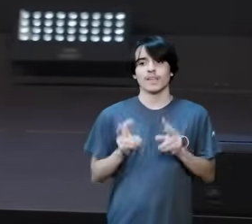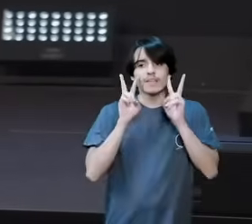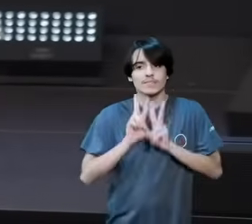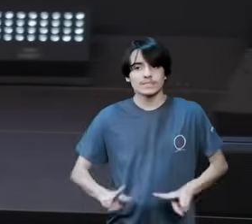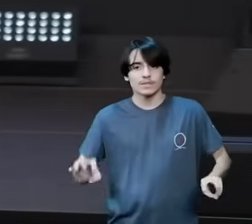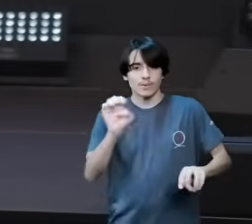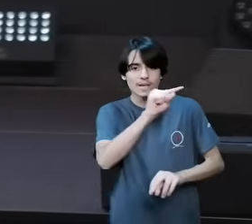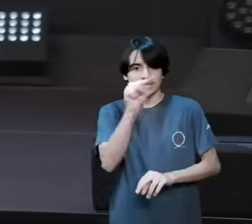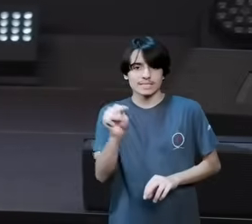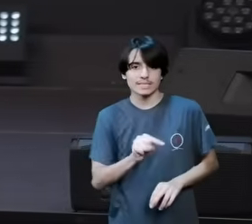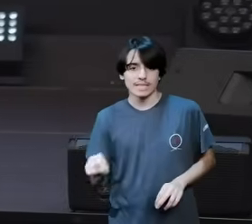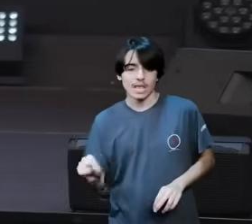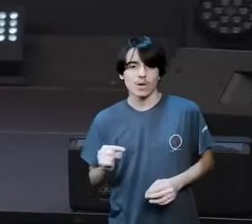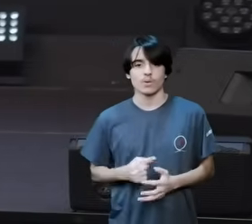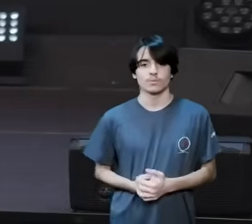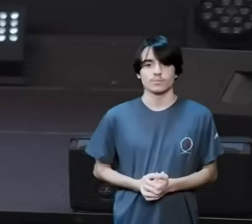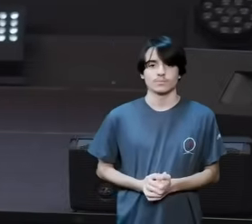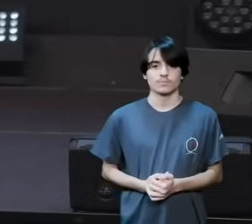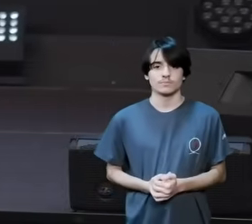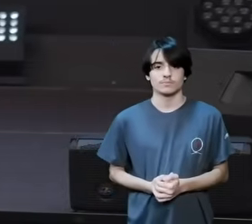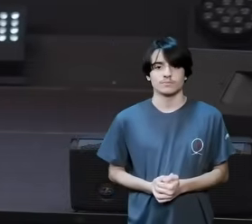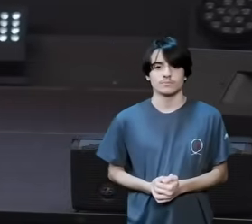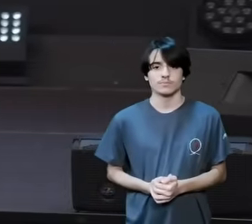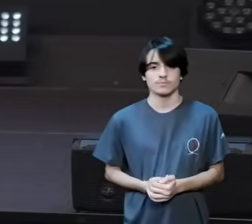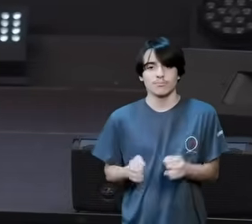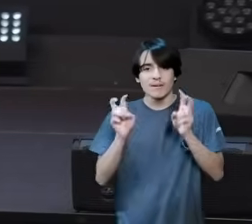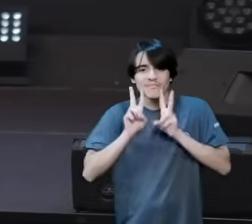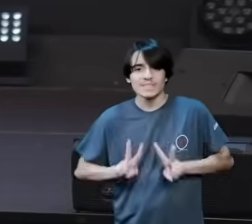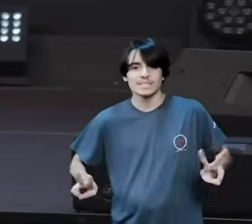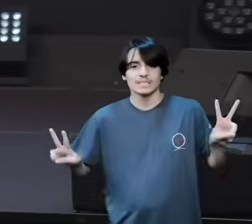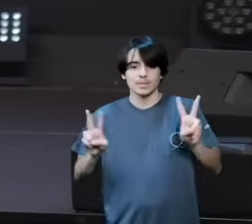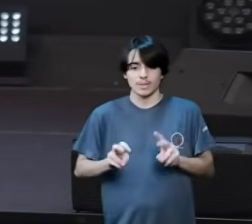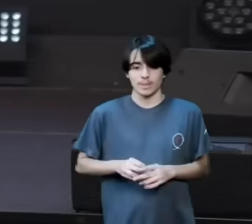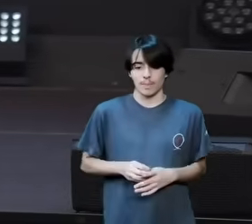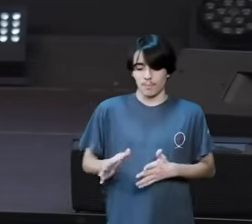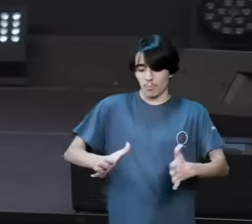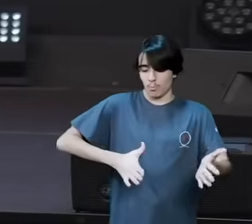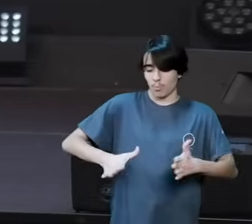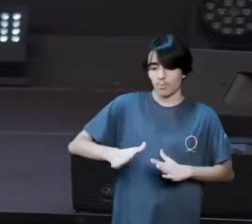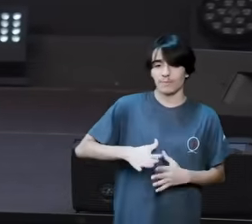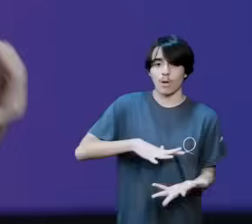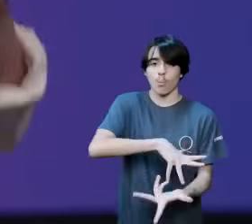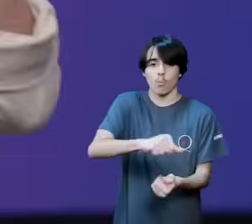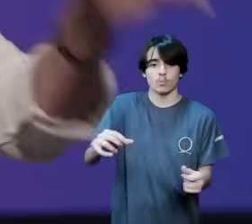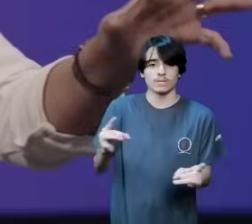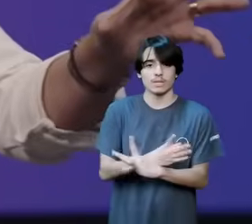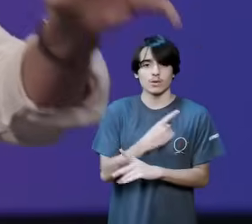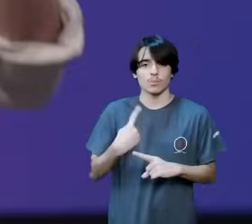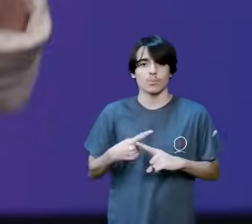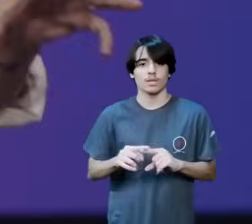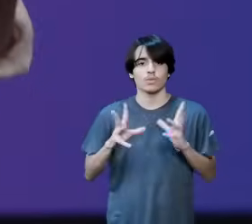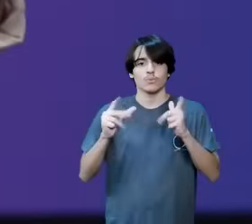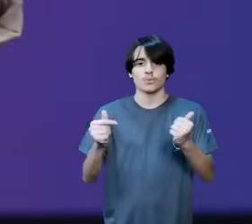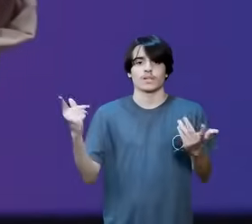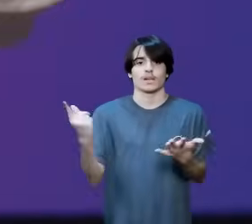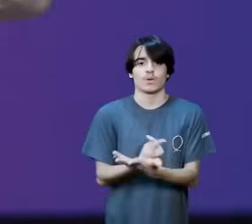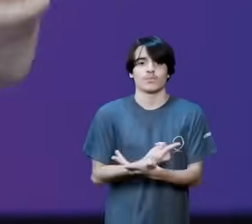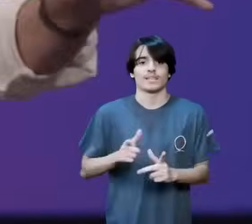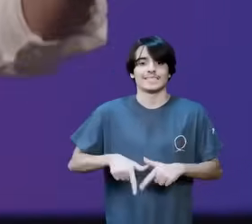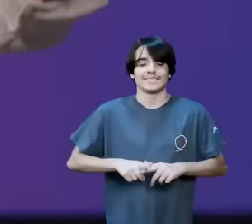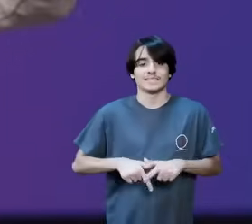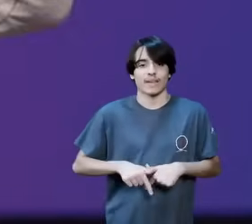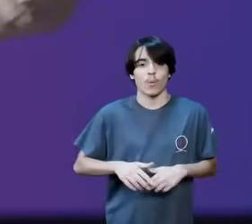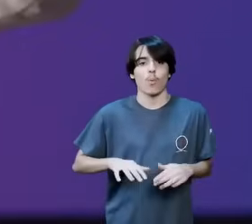uma visão global, uma visão nacional, uma visão que vai mexer com o mundo internacional, porque tudo que passa em